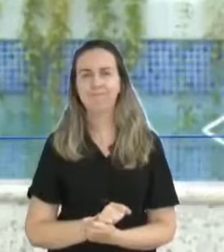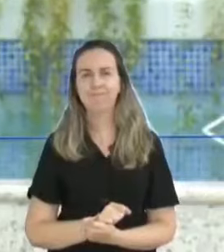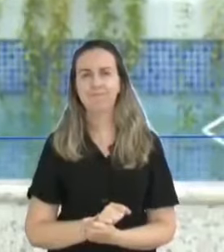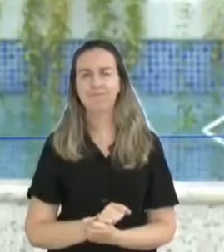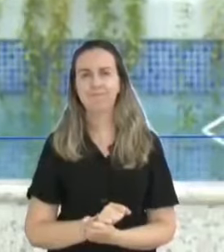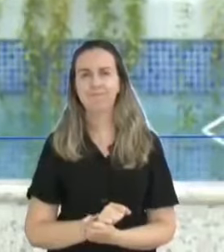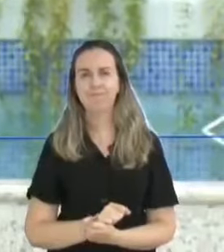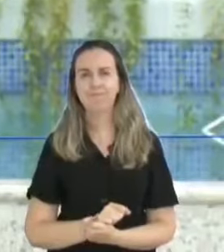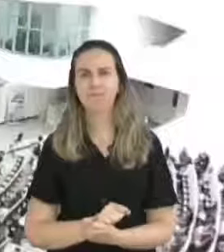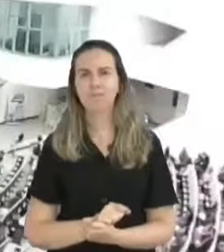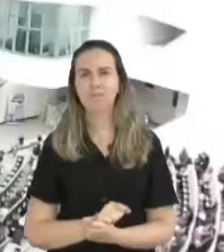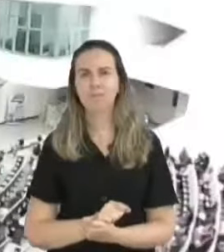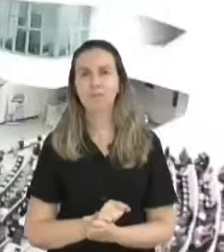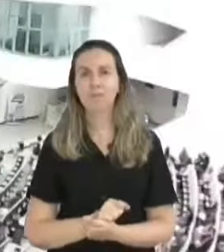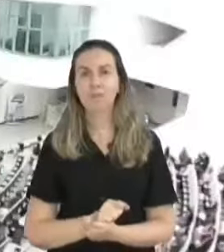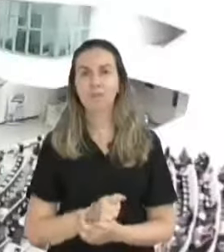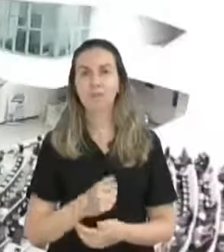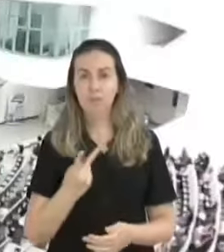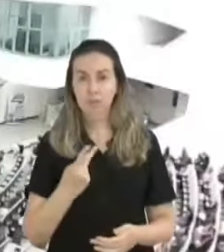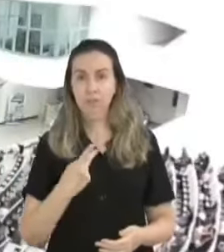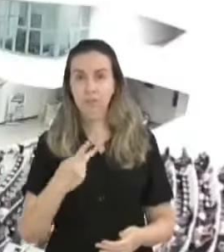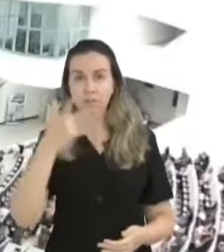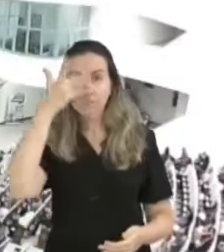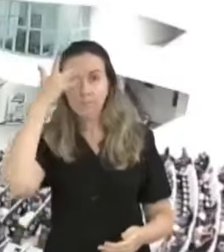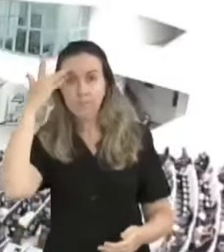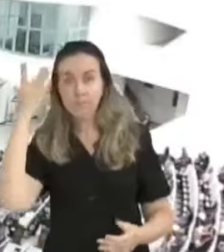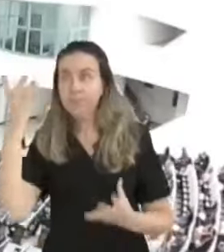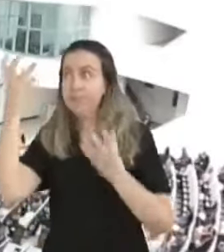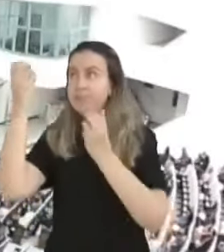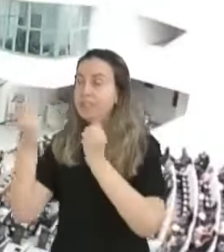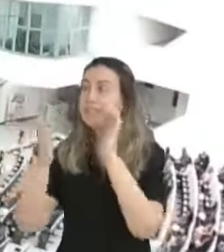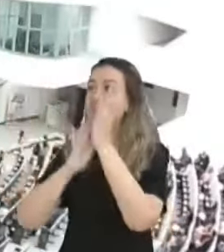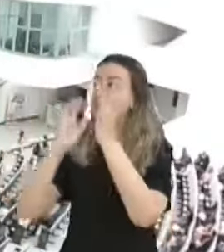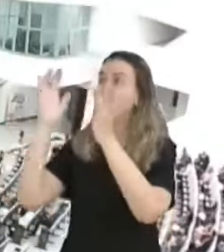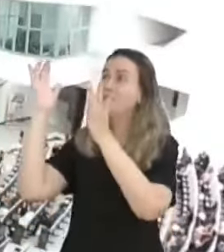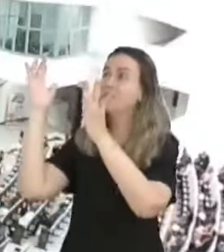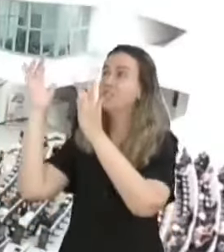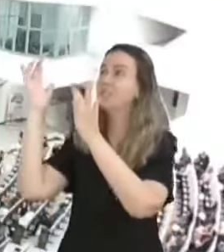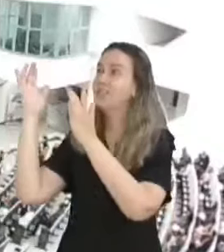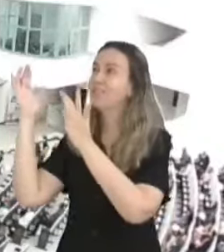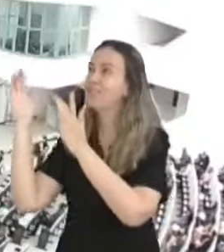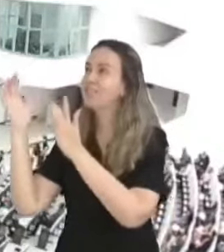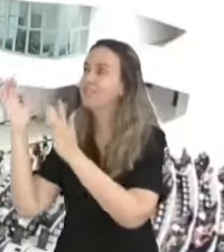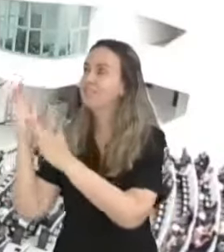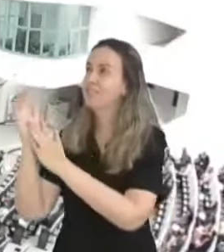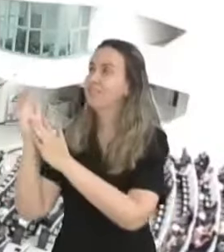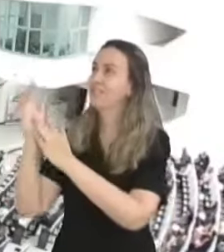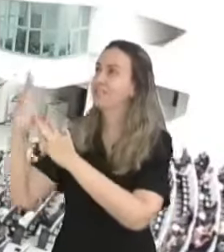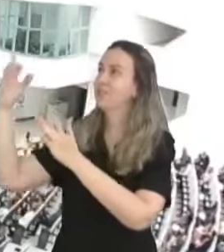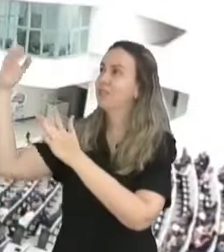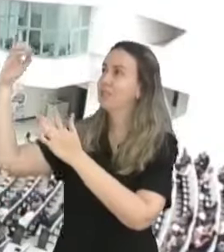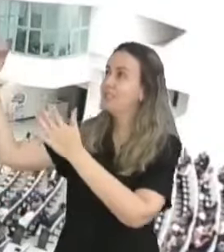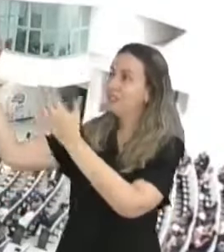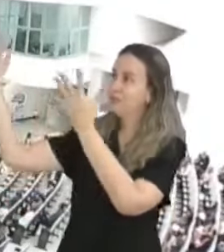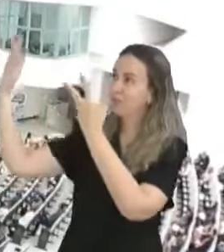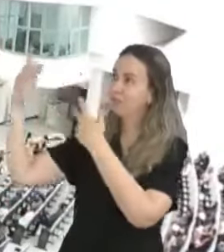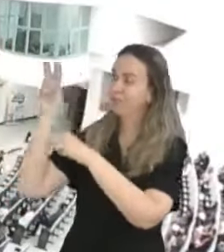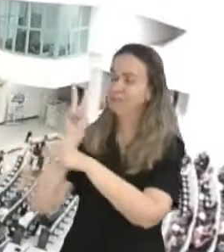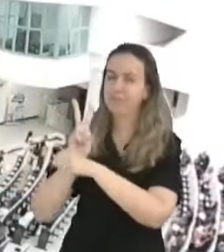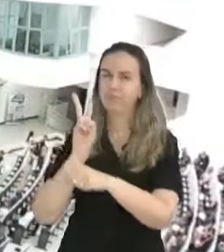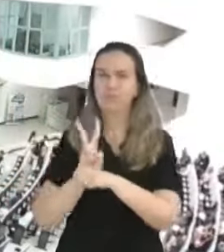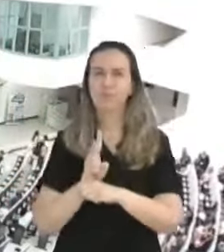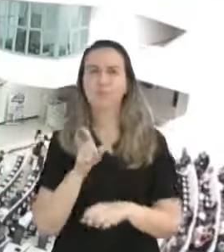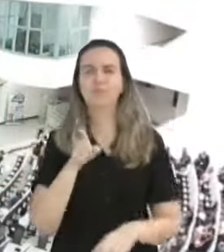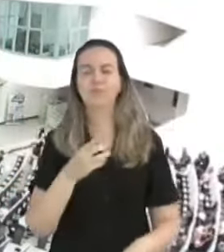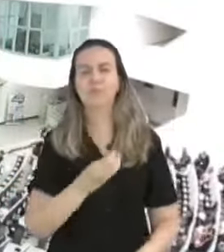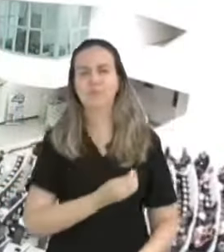as pessoas não se converterem, afiará Deus contra eles a sua espada. Aleluia!